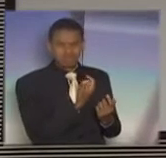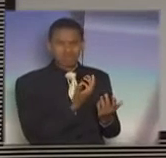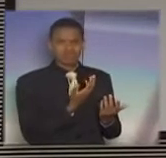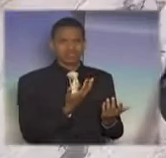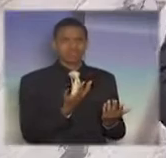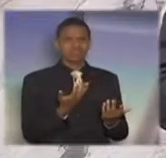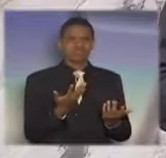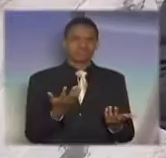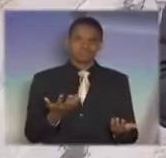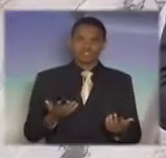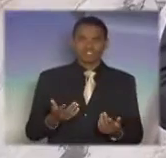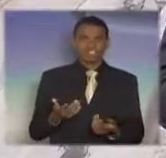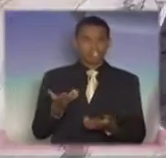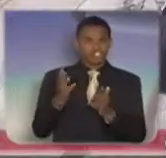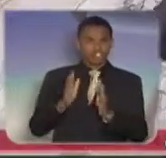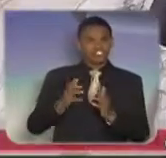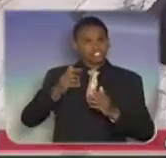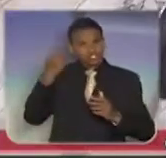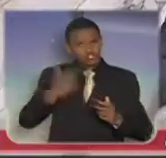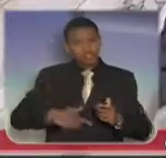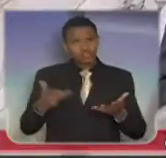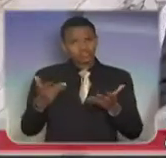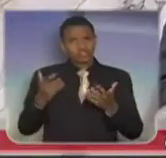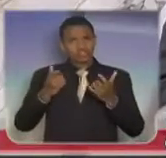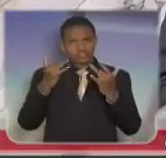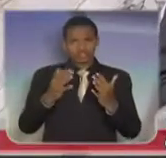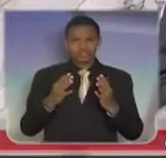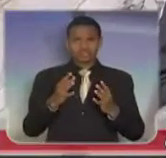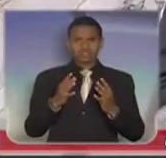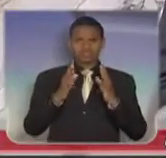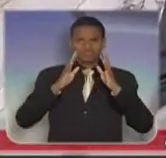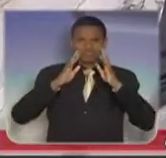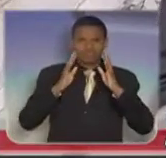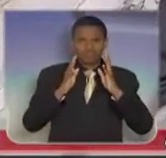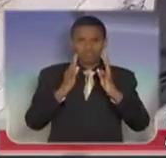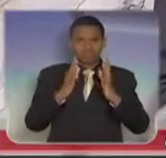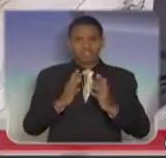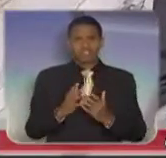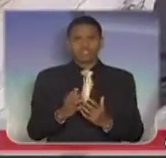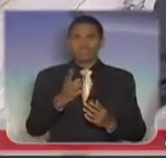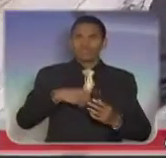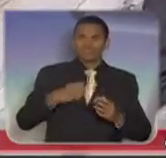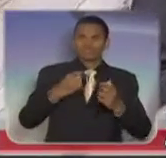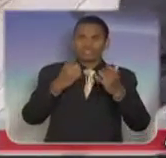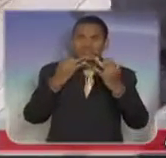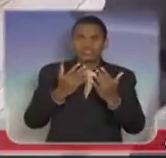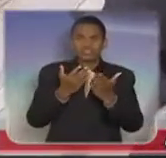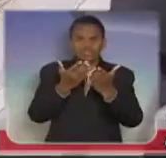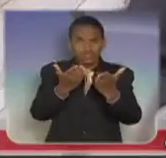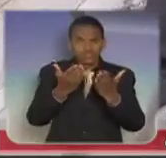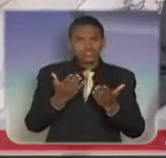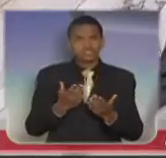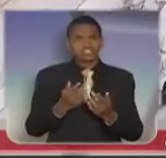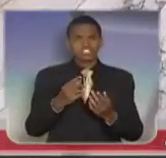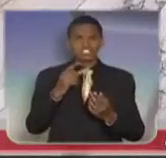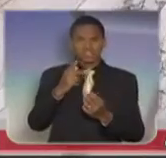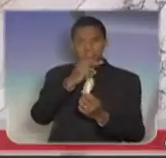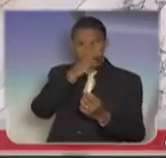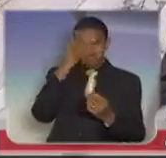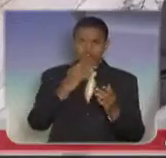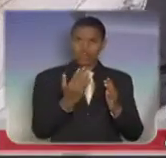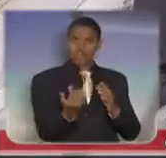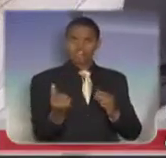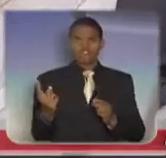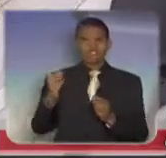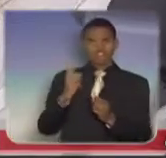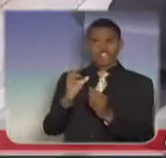digo aqui em público olhando para essa câmera a gente sempre orienta o cidadão não reagir deputado sebastião se o senhor